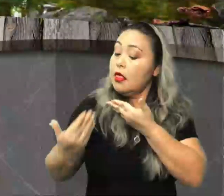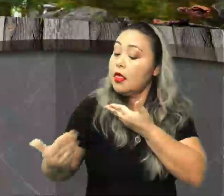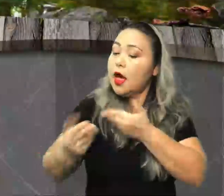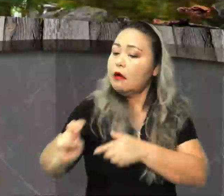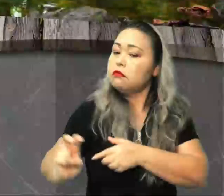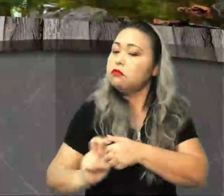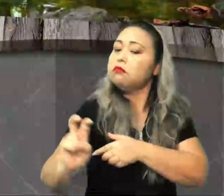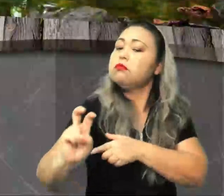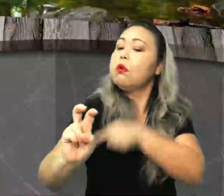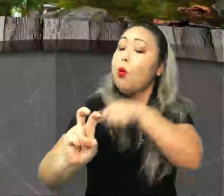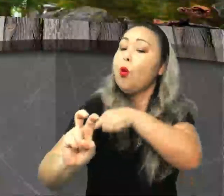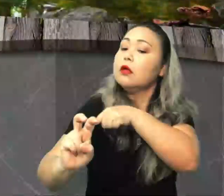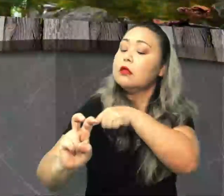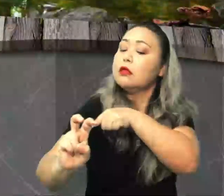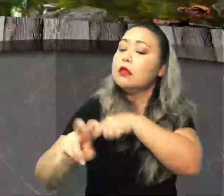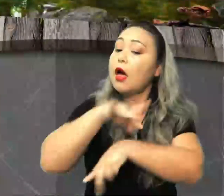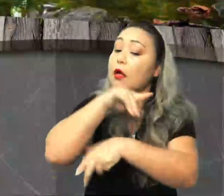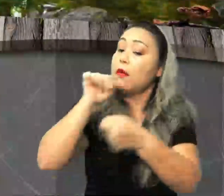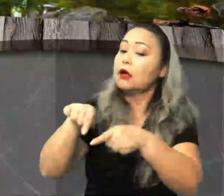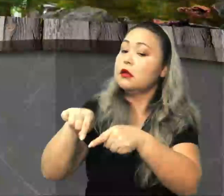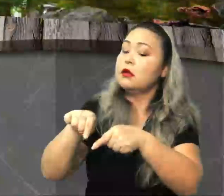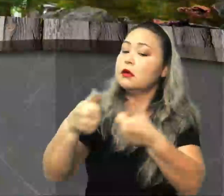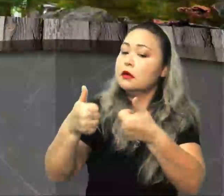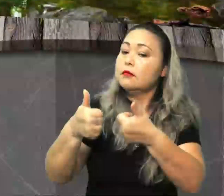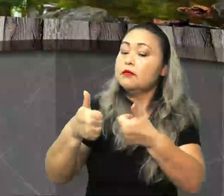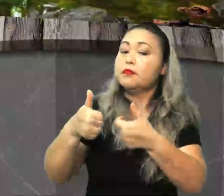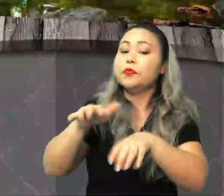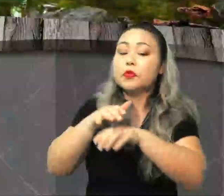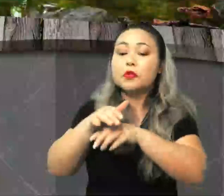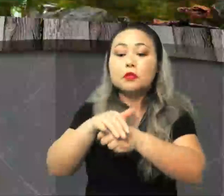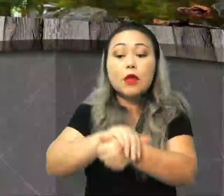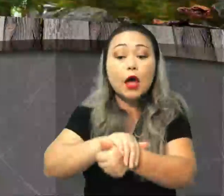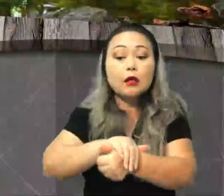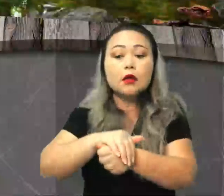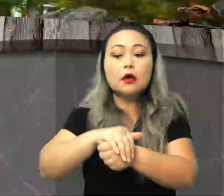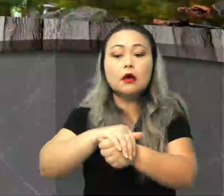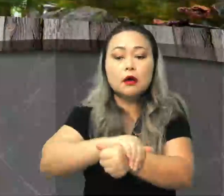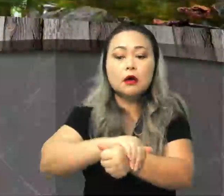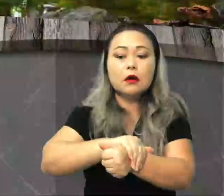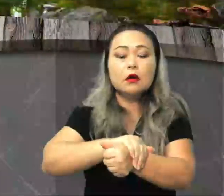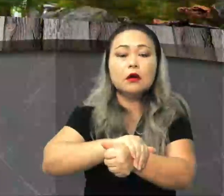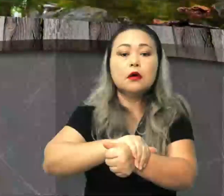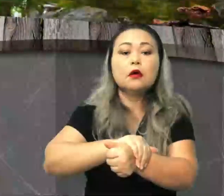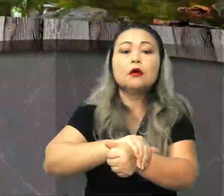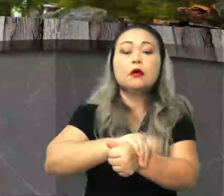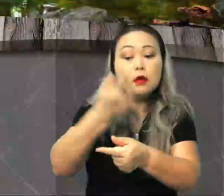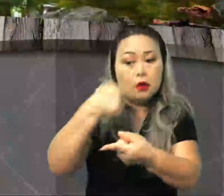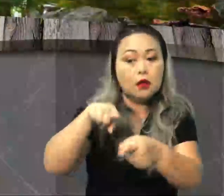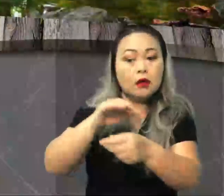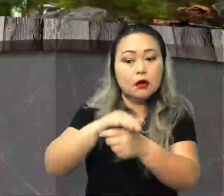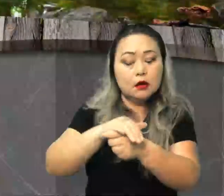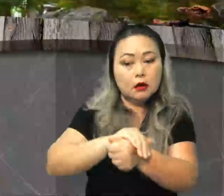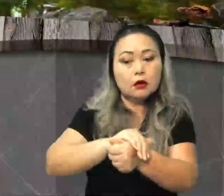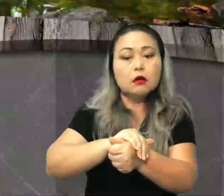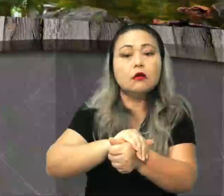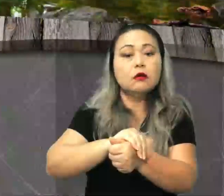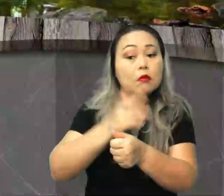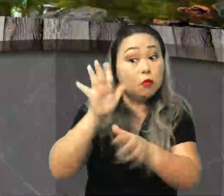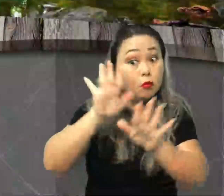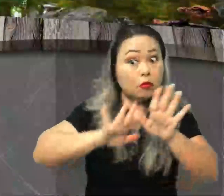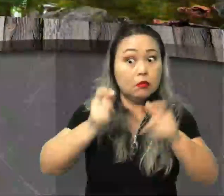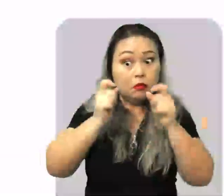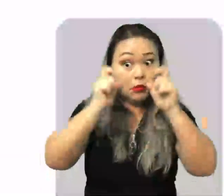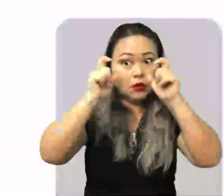convivência com esses animais. Tartaruga, o jabuti, tá? Muita